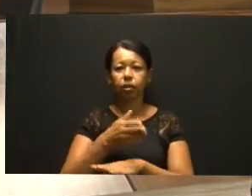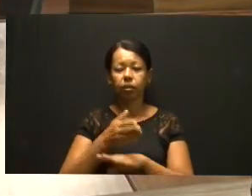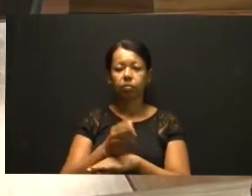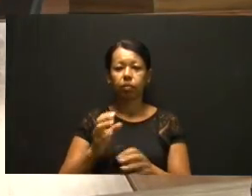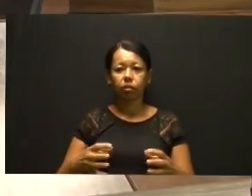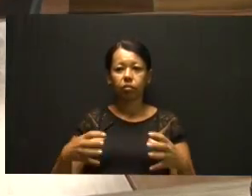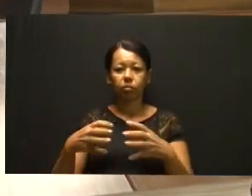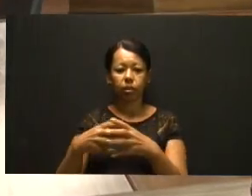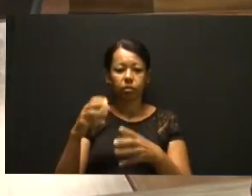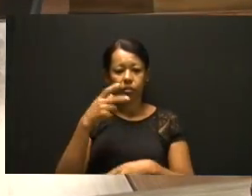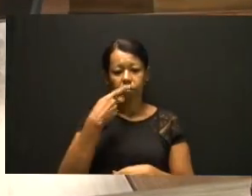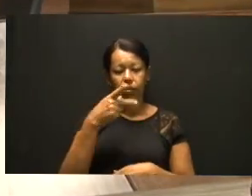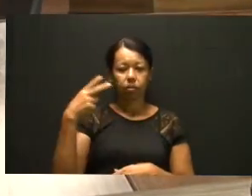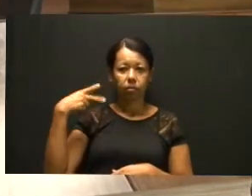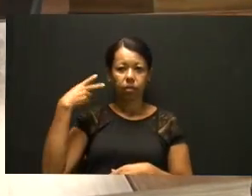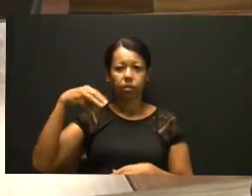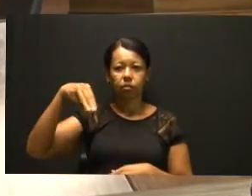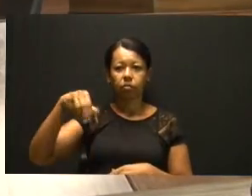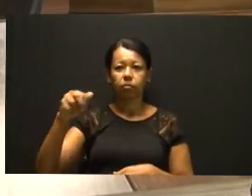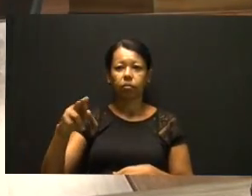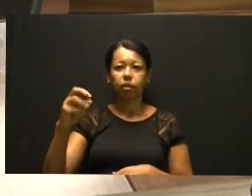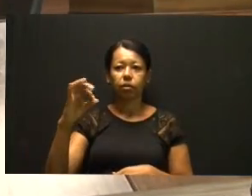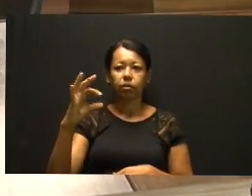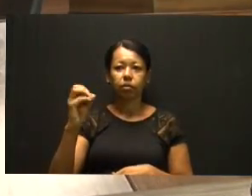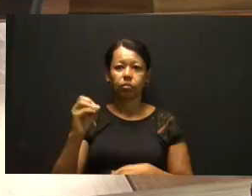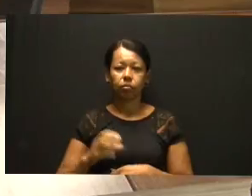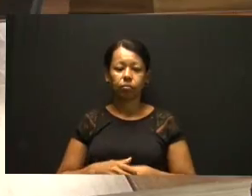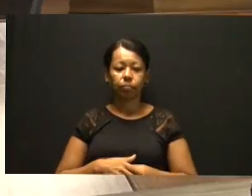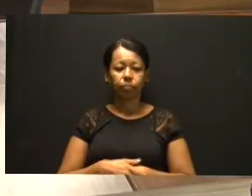Peço a palavra, senhor presidente. Com a palavra, vereador Marcinho.